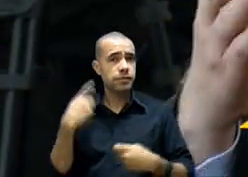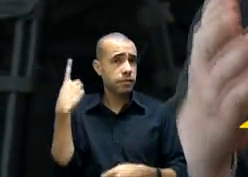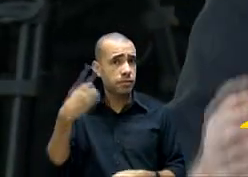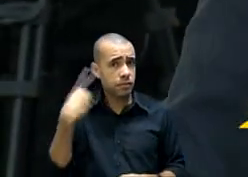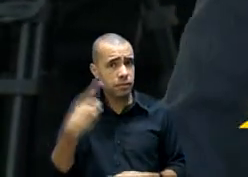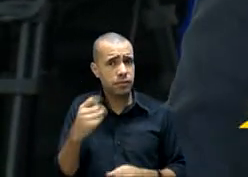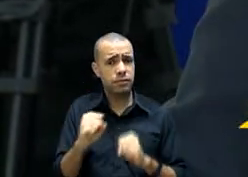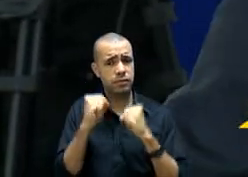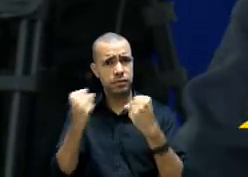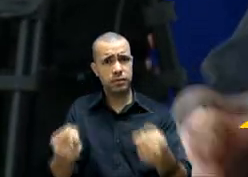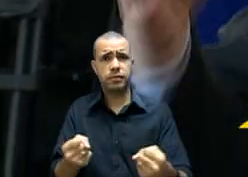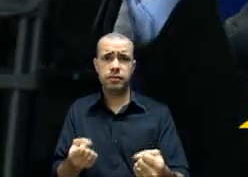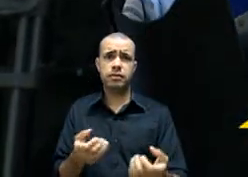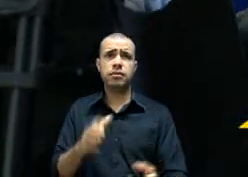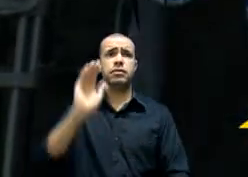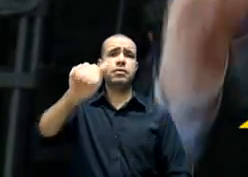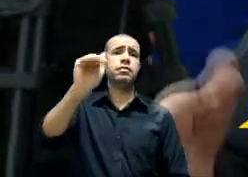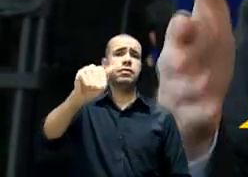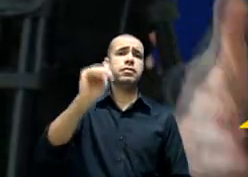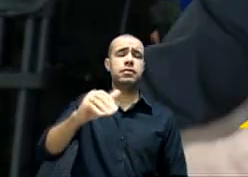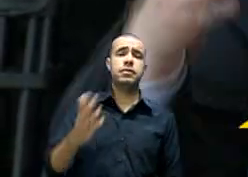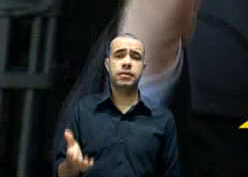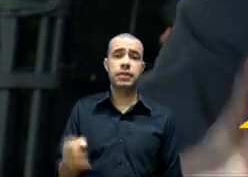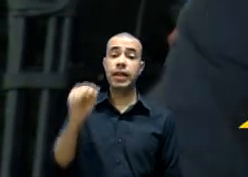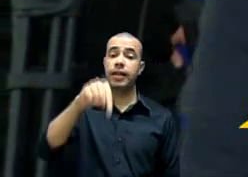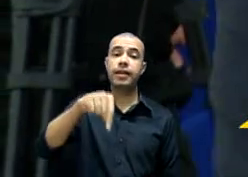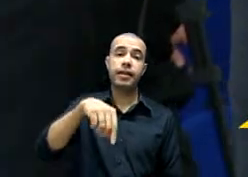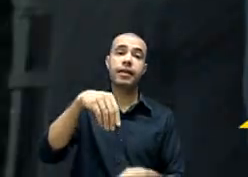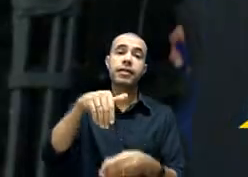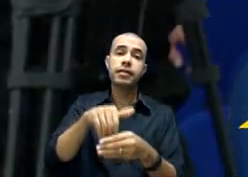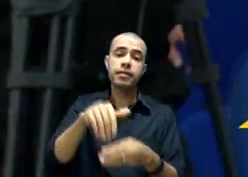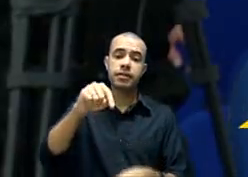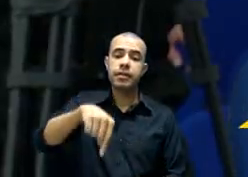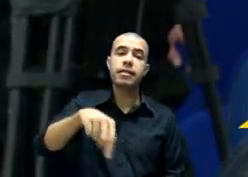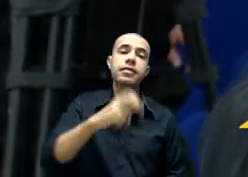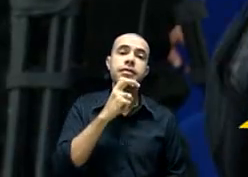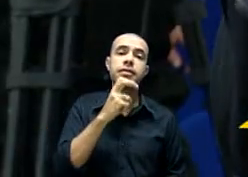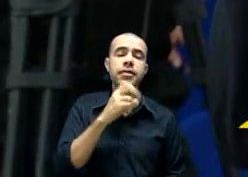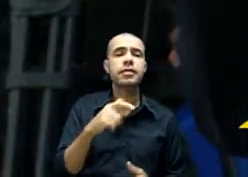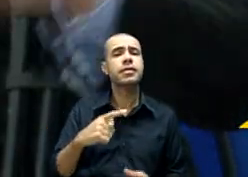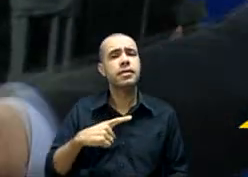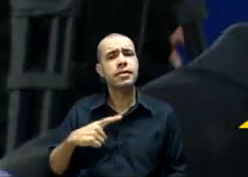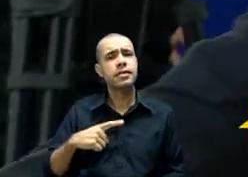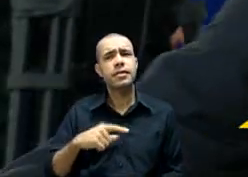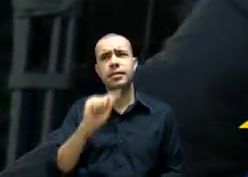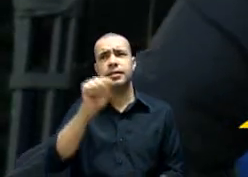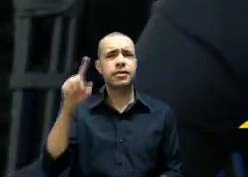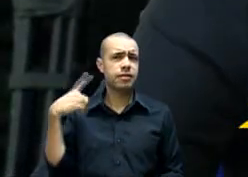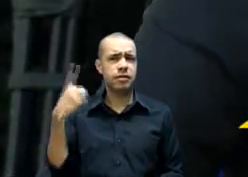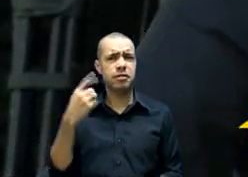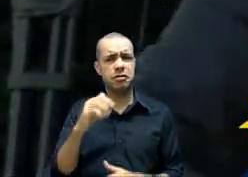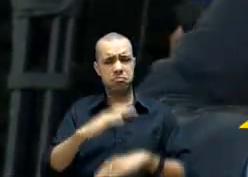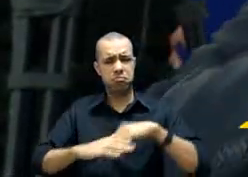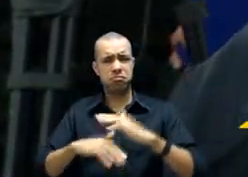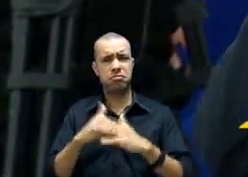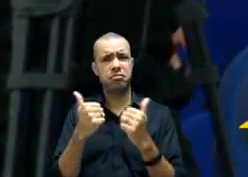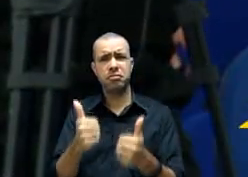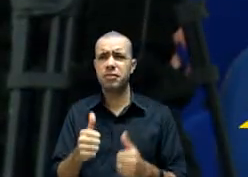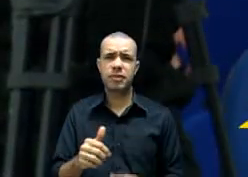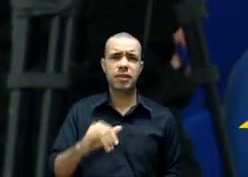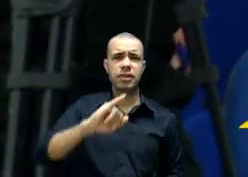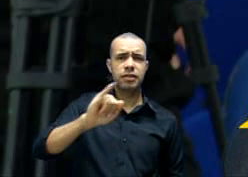federais aqui para Sorocaba. Nós temos aqui bons deputados federais, o Jefferson Campos, o Vitor Lipe,